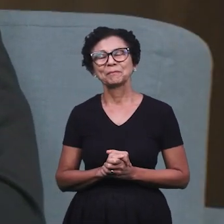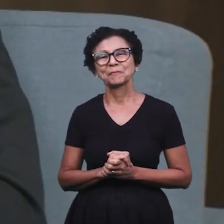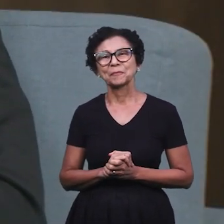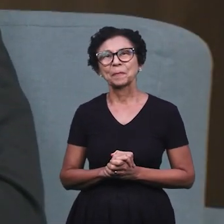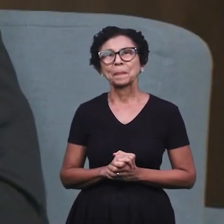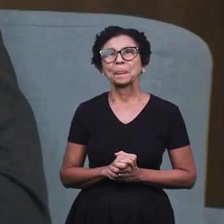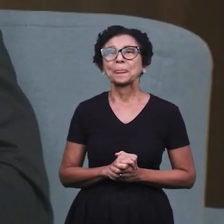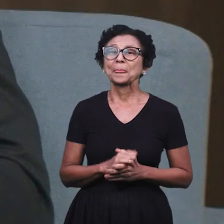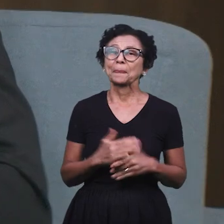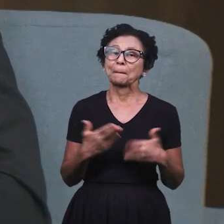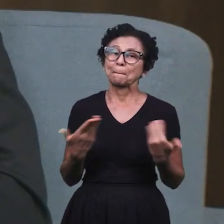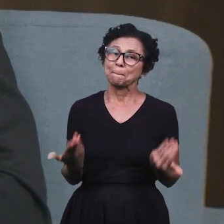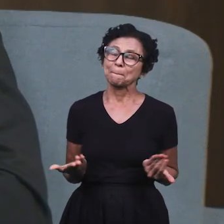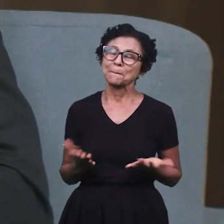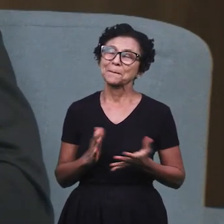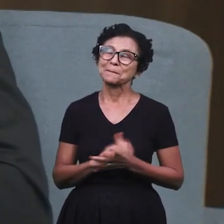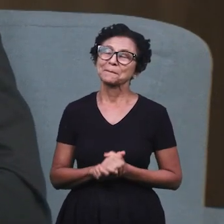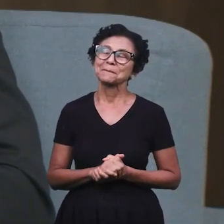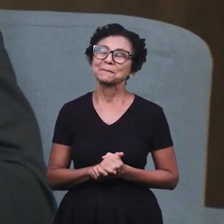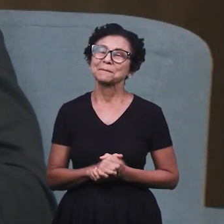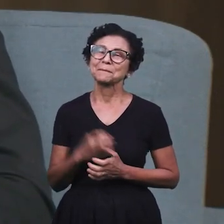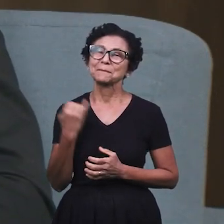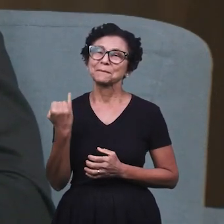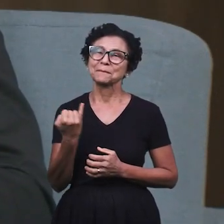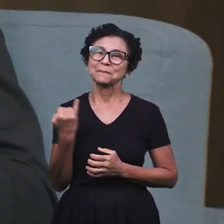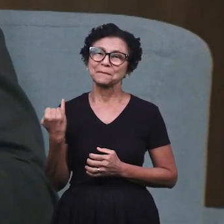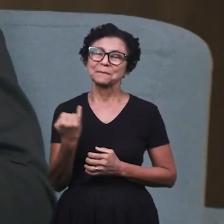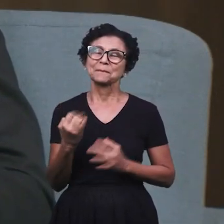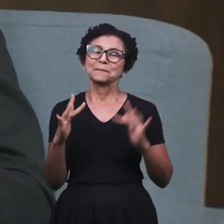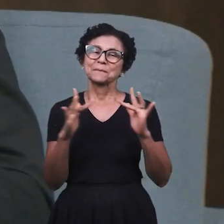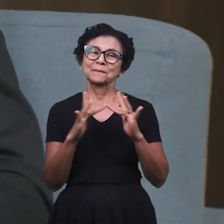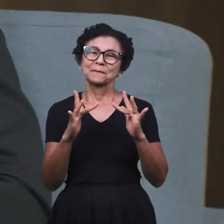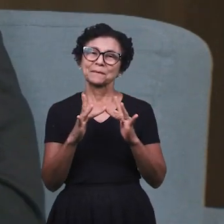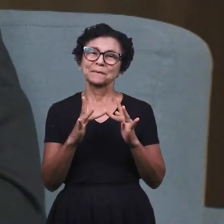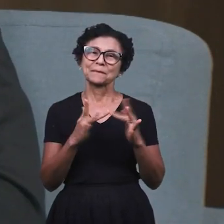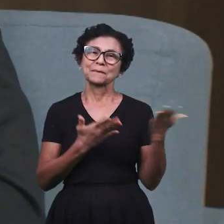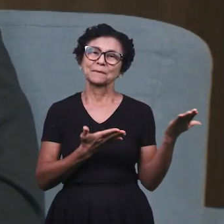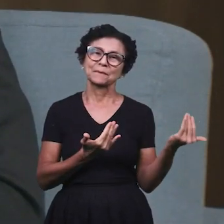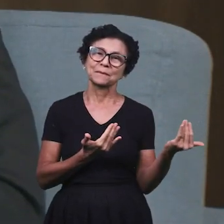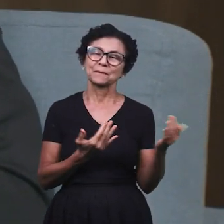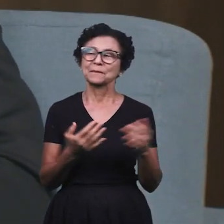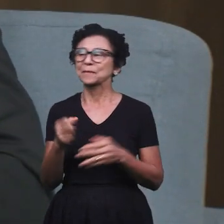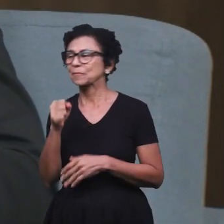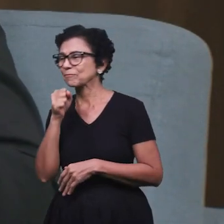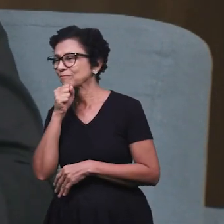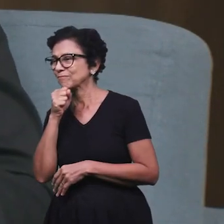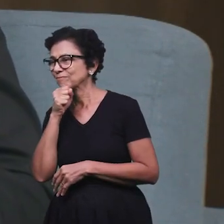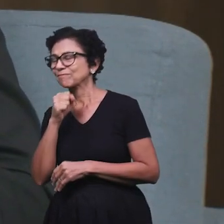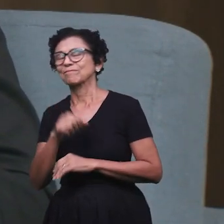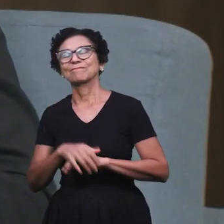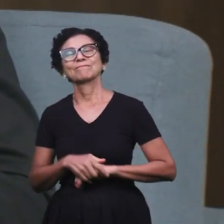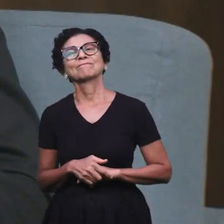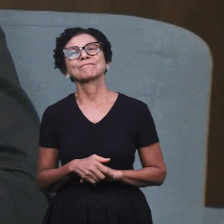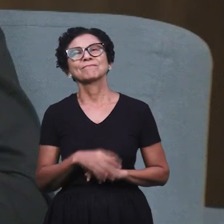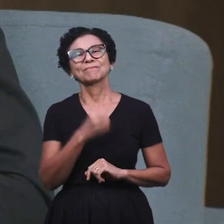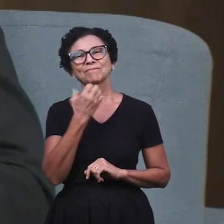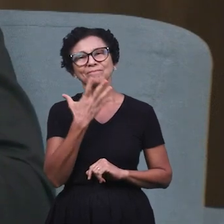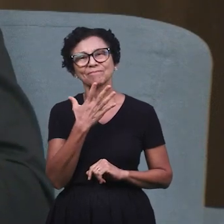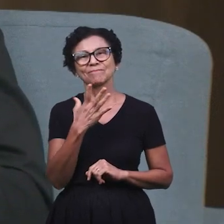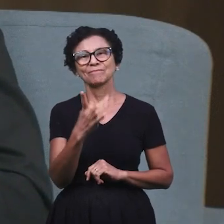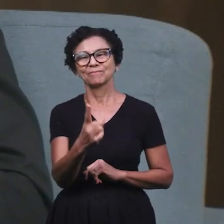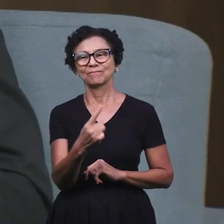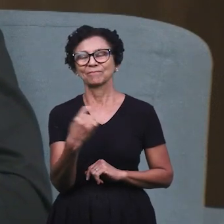novas, se aproximarem das pessoas mais velhas, dos idosos. Isso vai ser o benefício para todos. E